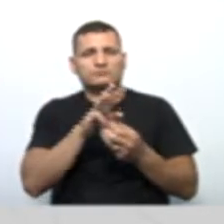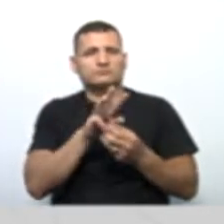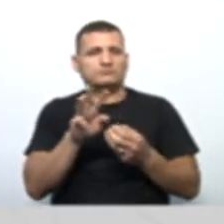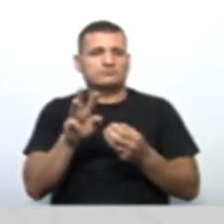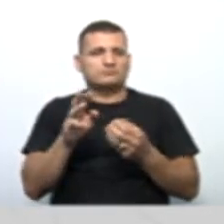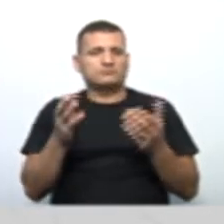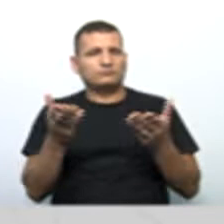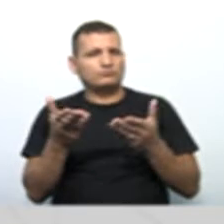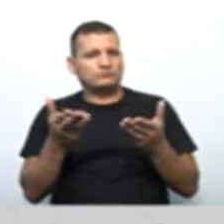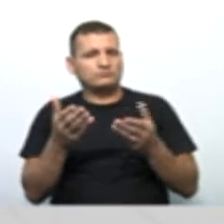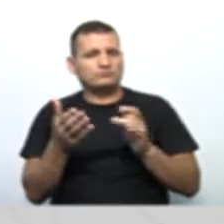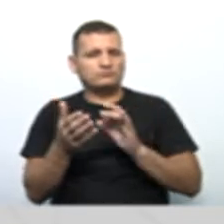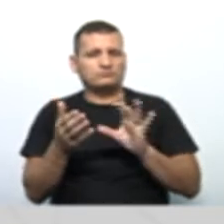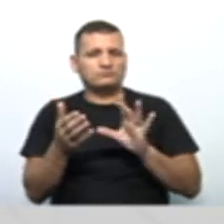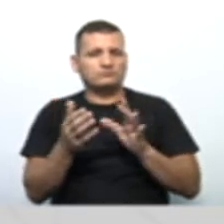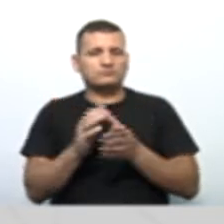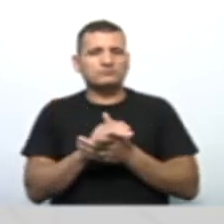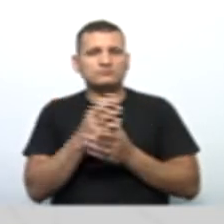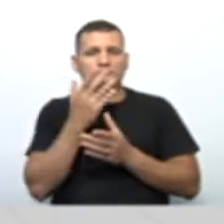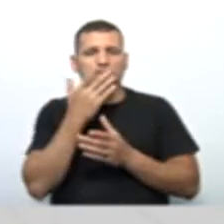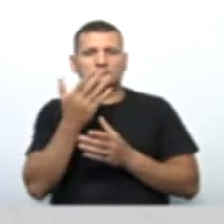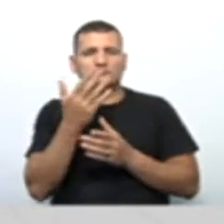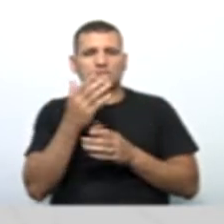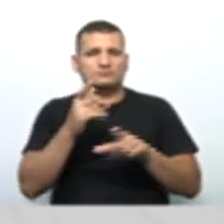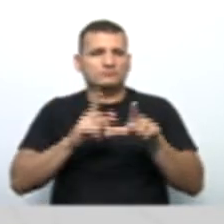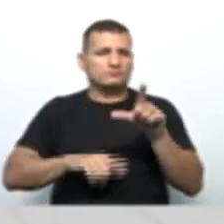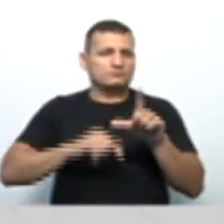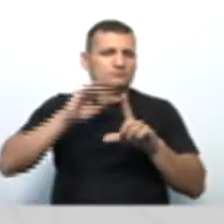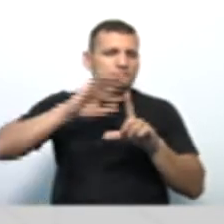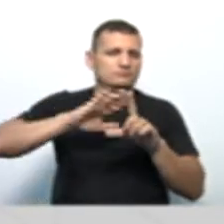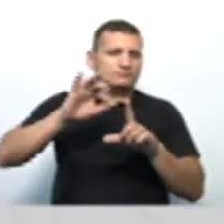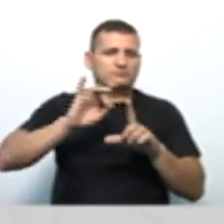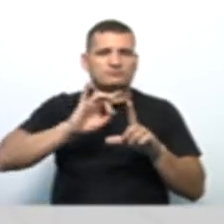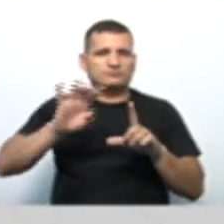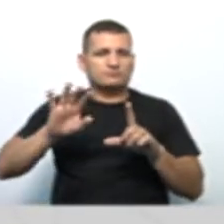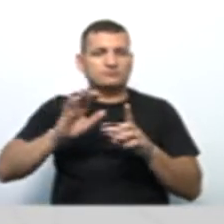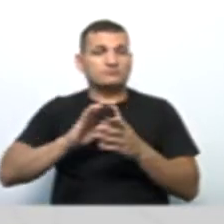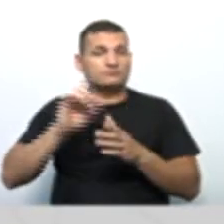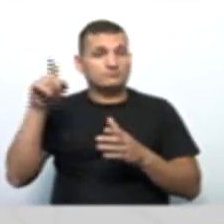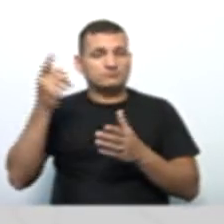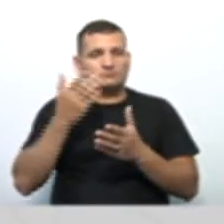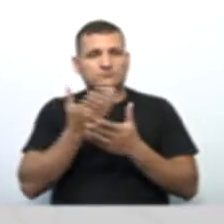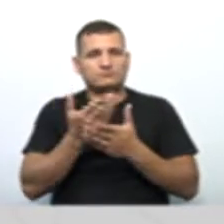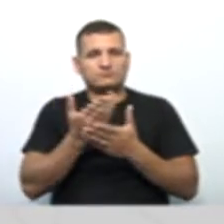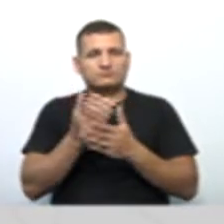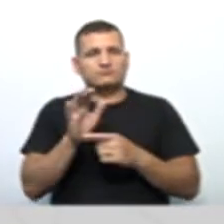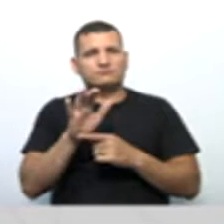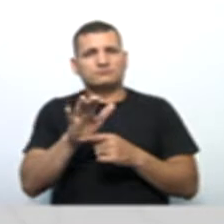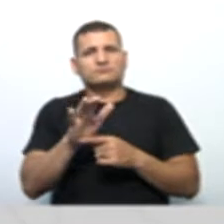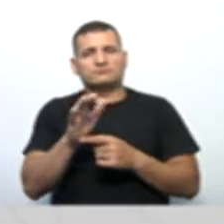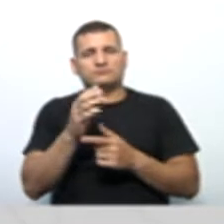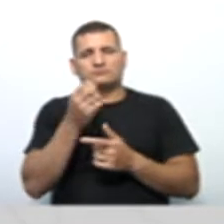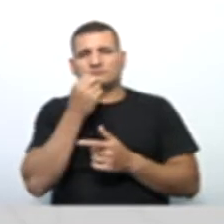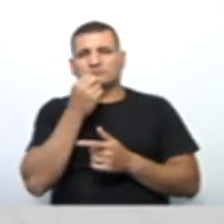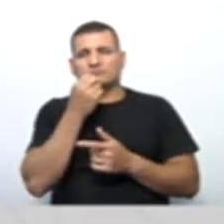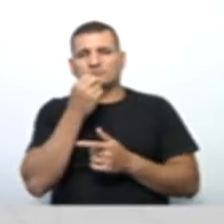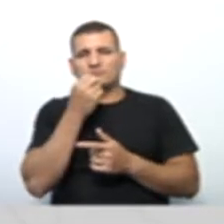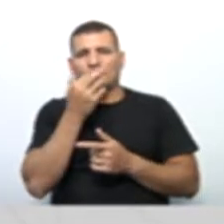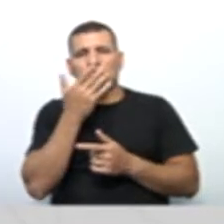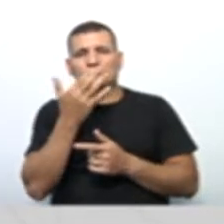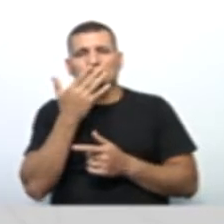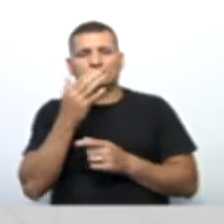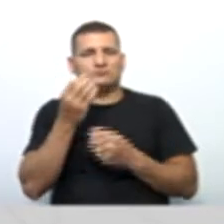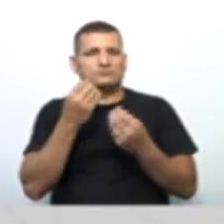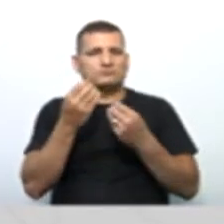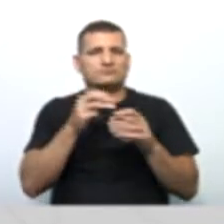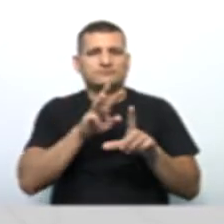a partir de cores de de contrastes na próxima se fique atento a gente vai trabalhar a coloração a aplicar as cores no